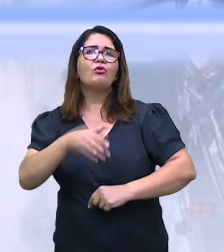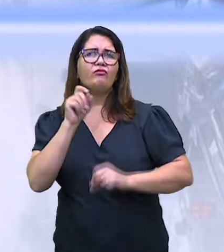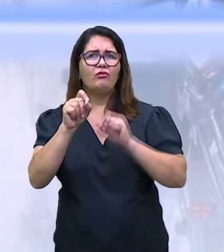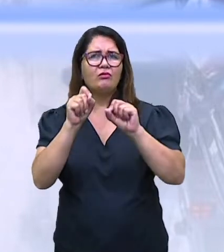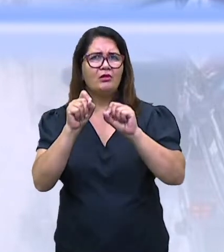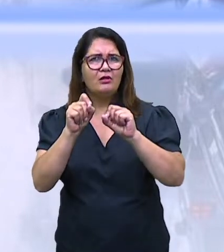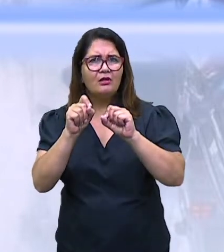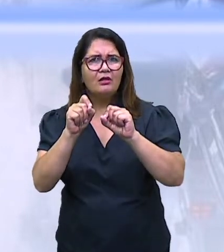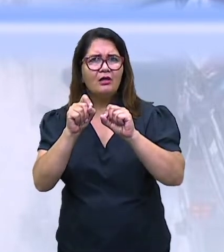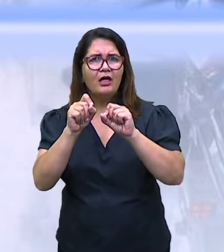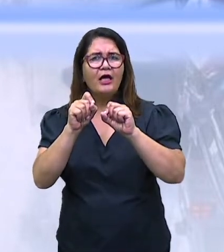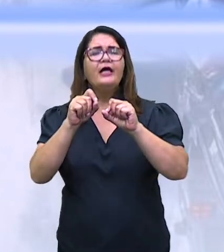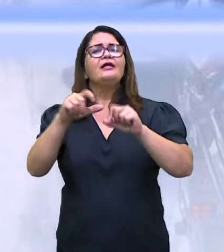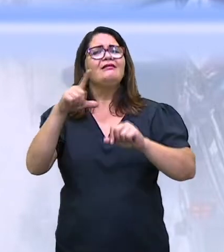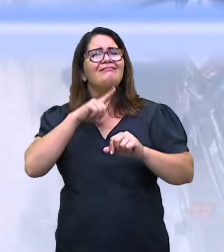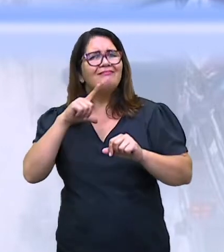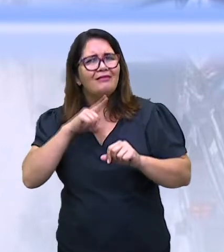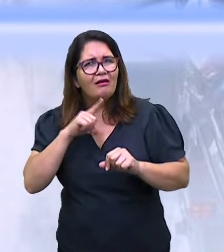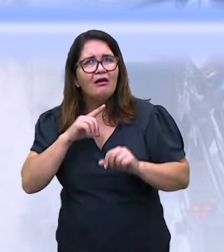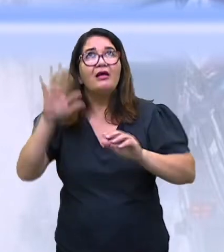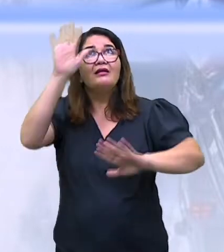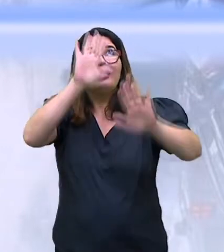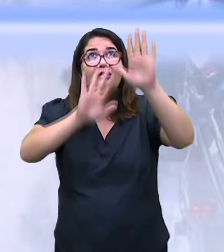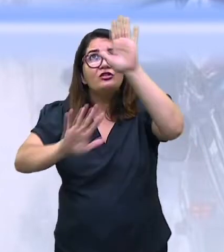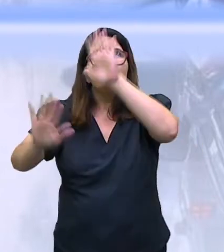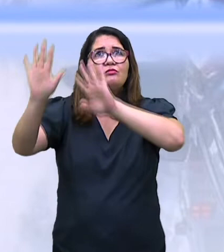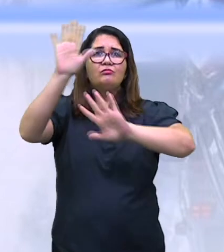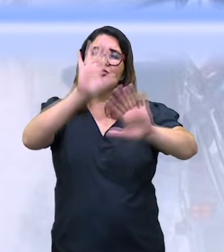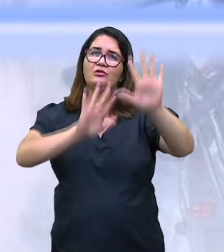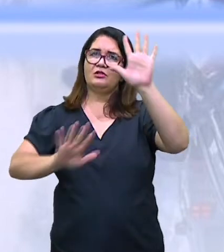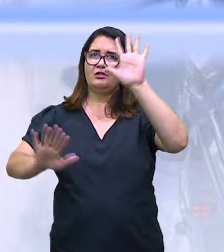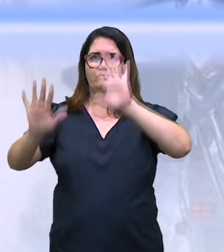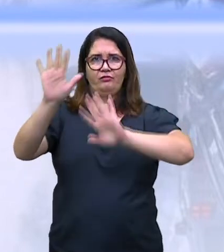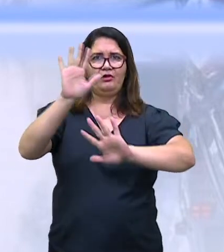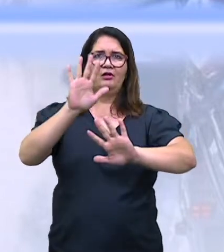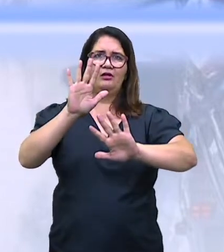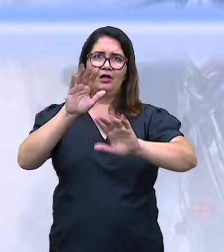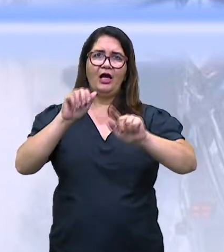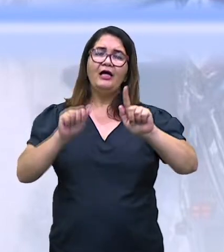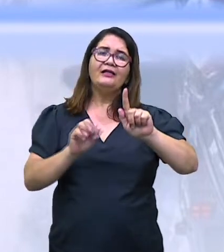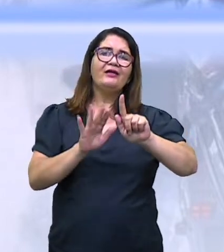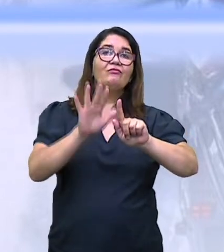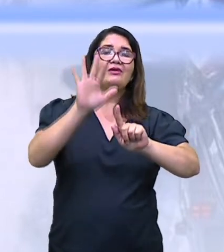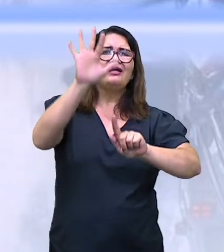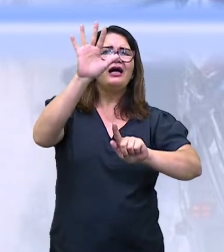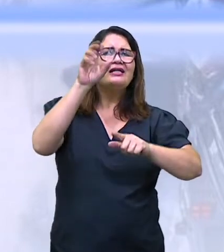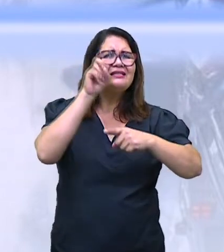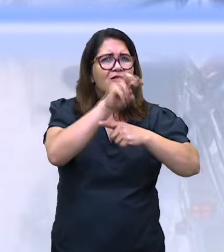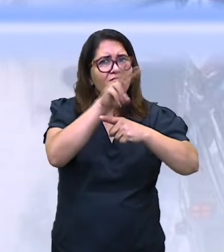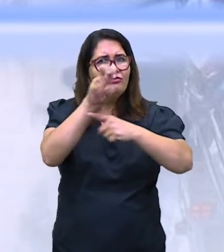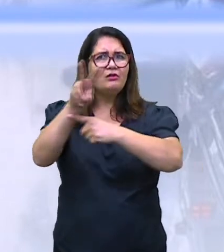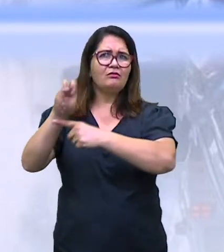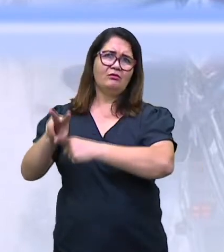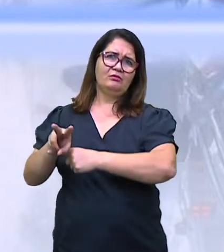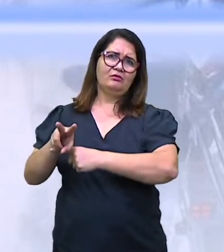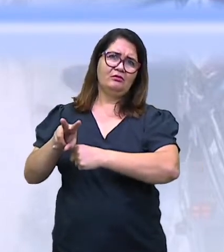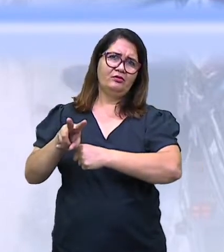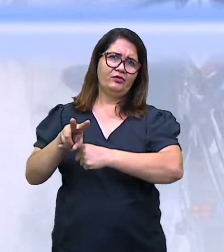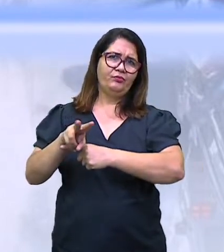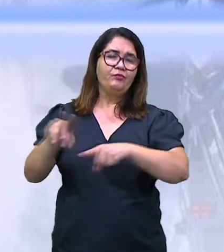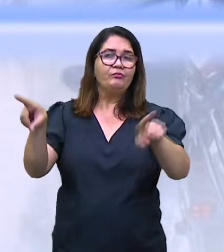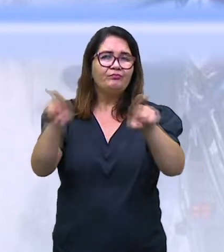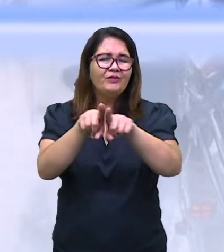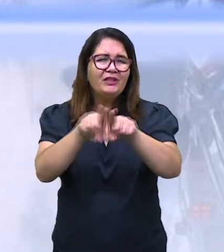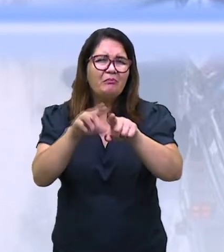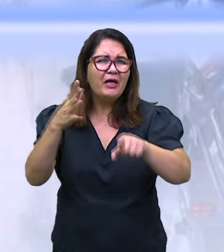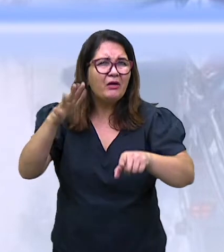superfície terrestre também tem aumentado. Já existe uma propensão de que tenha aumentado